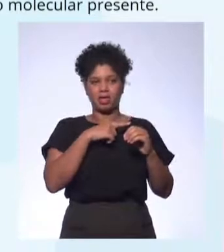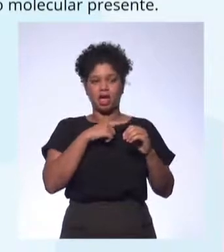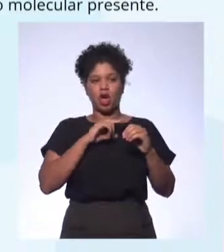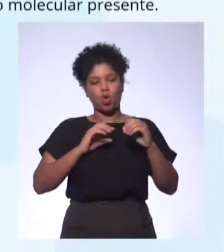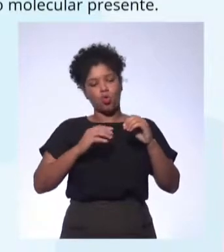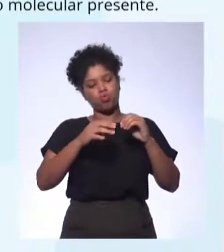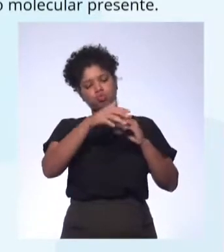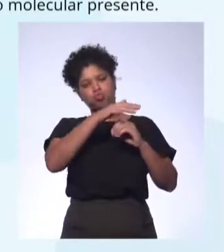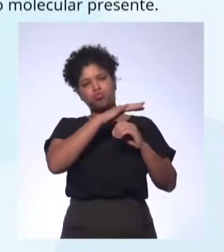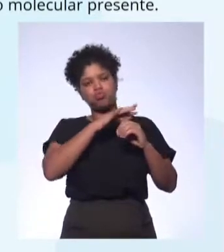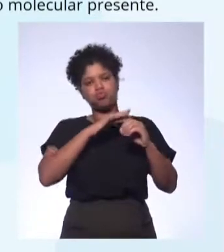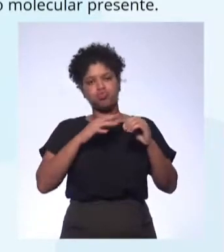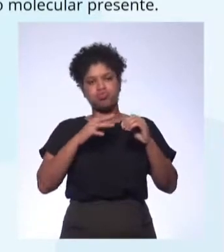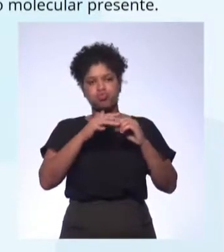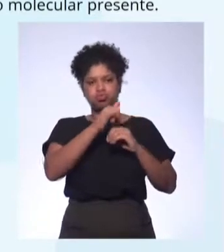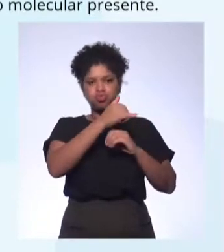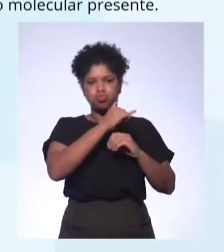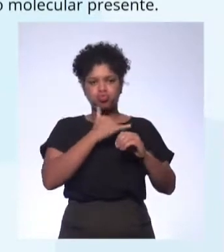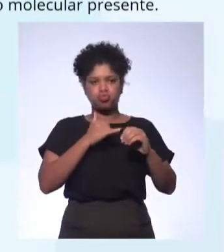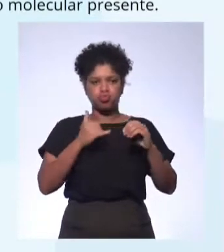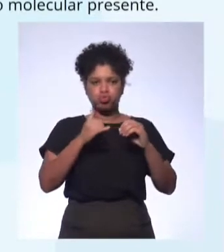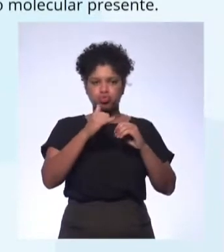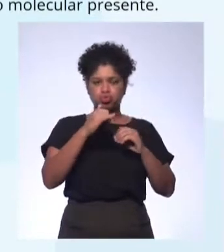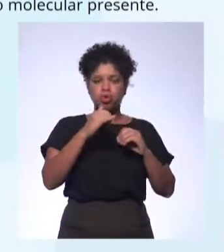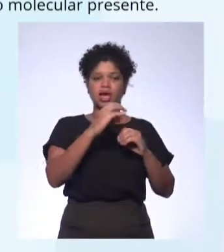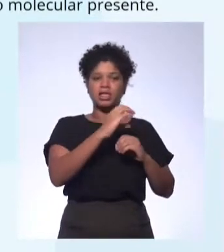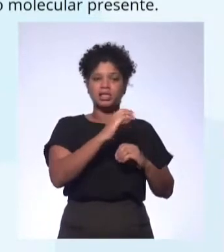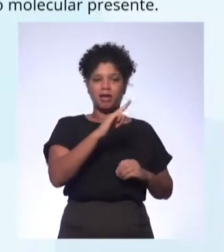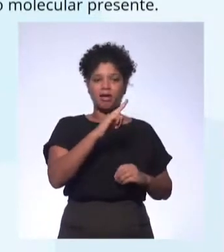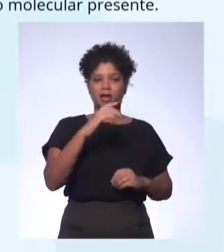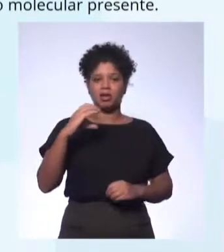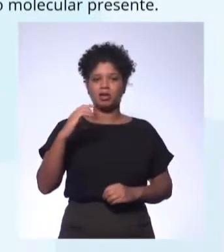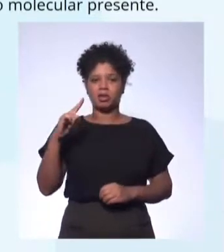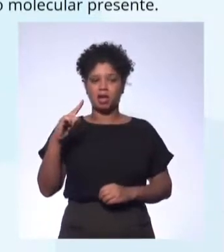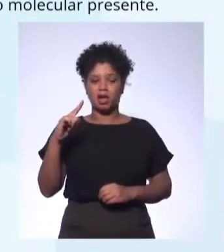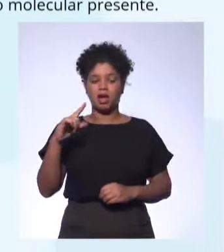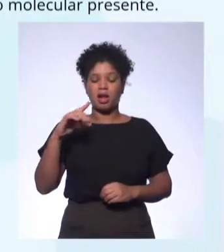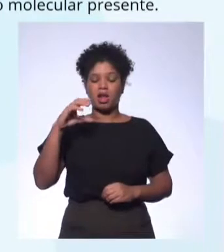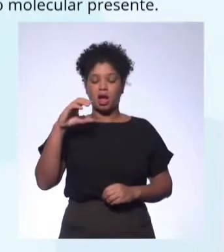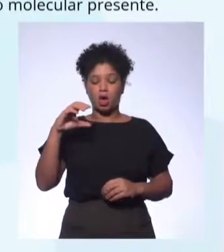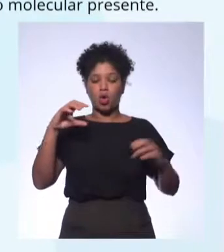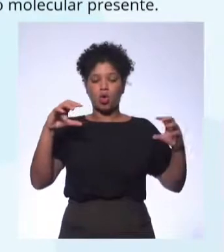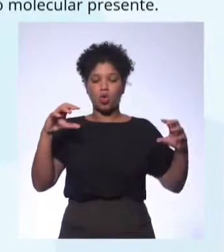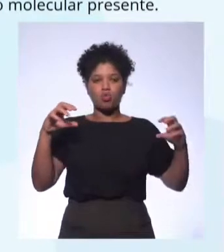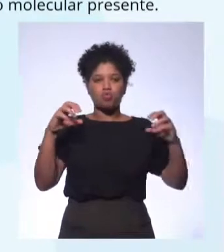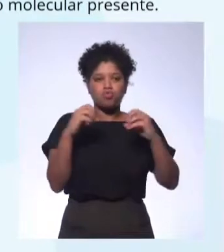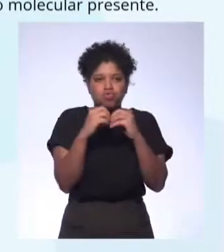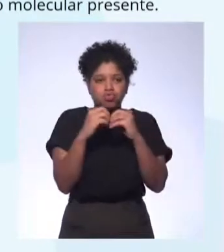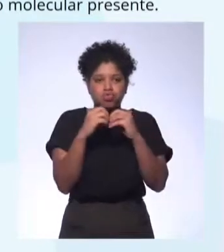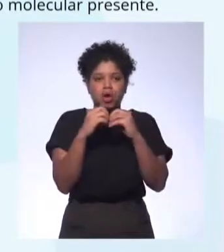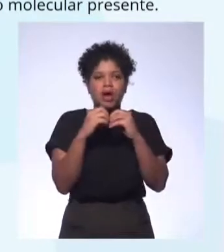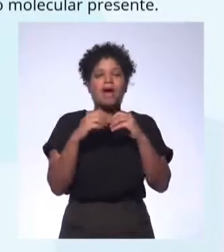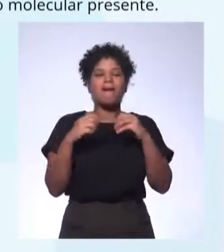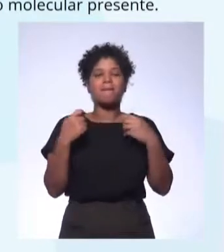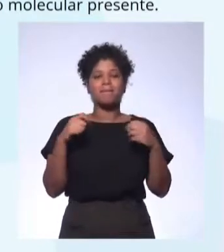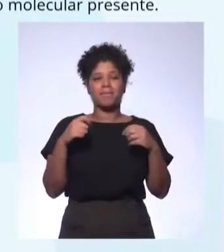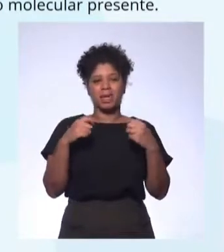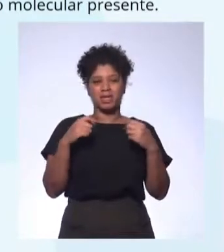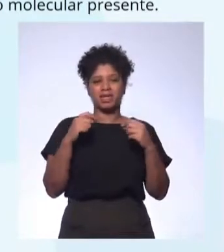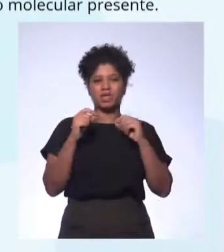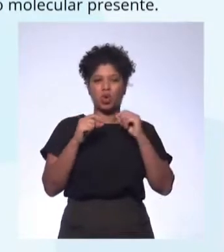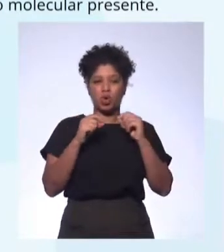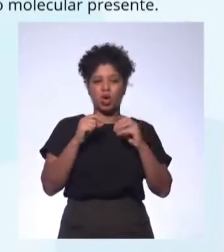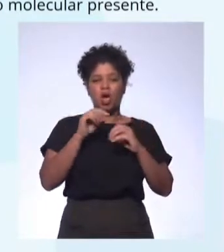que vai acontecer para uma molécula interagir com uma outra vai ter que ocorrer